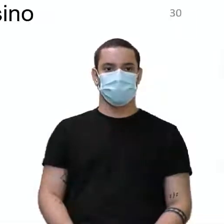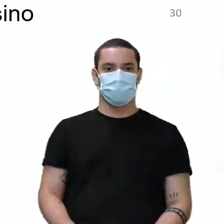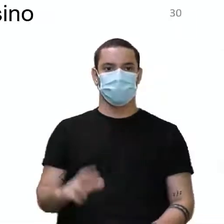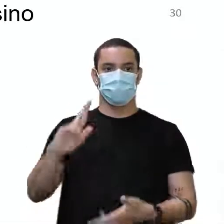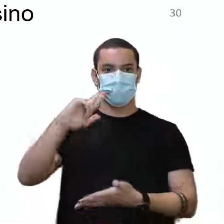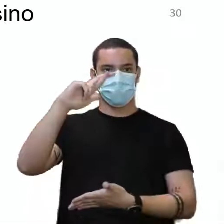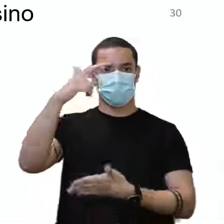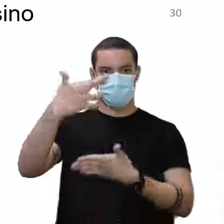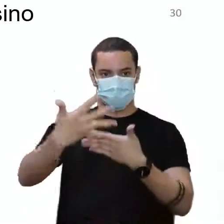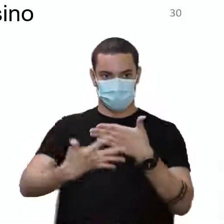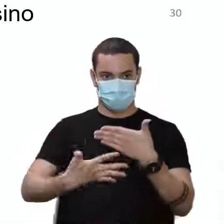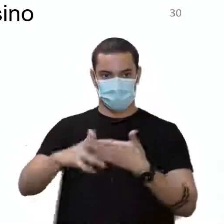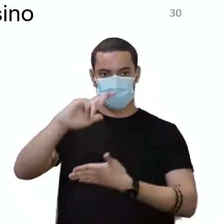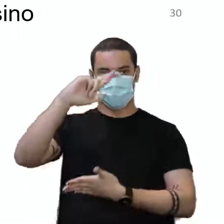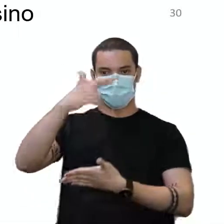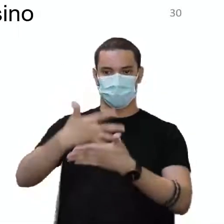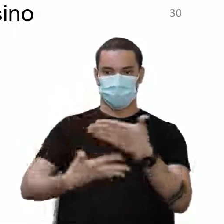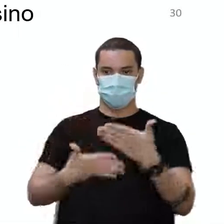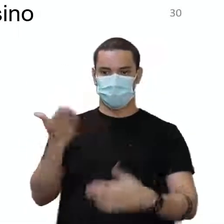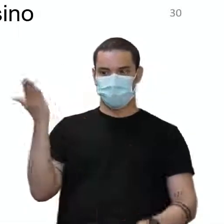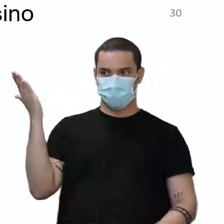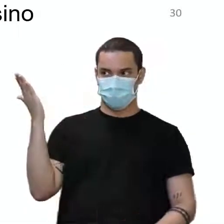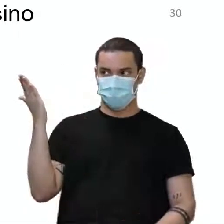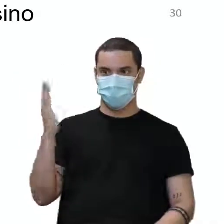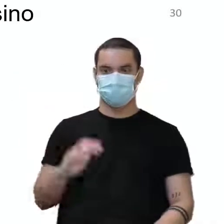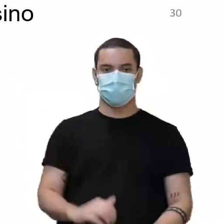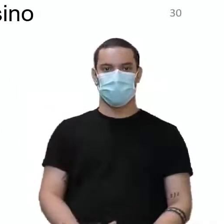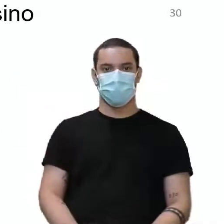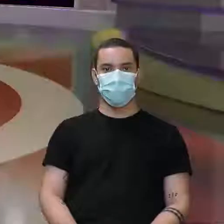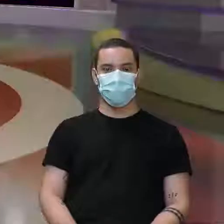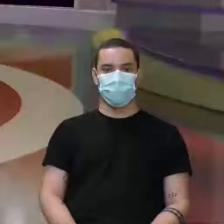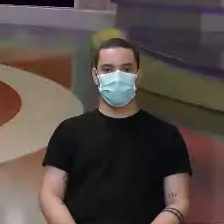Temos aqui as nossas referências.